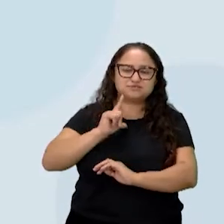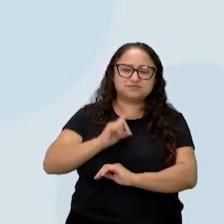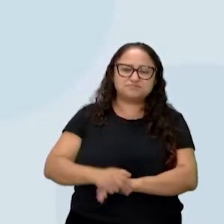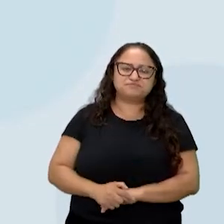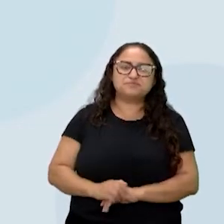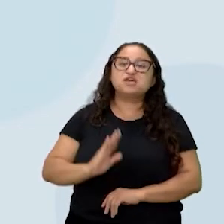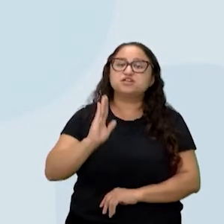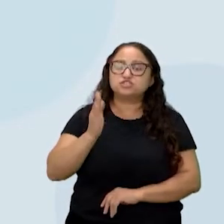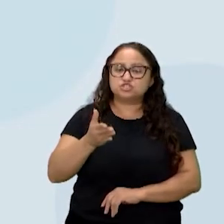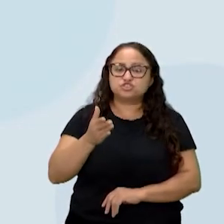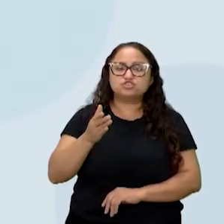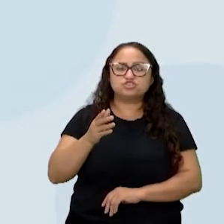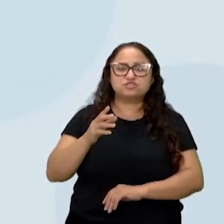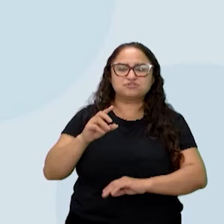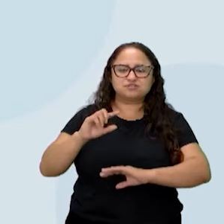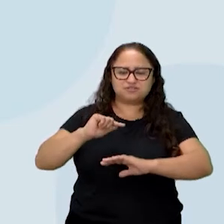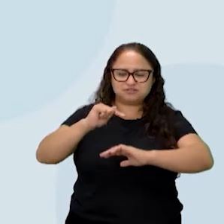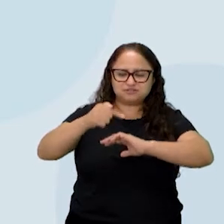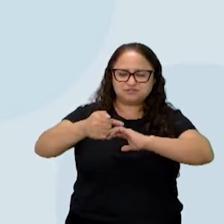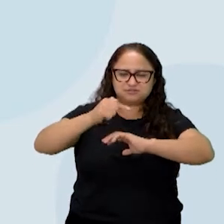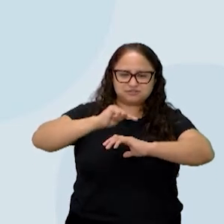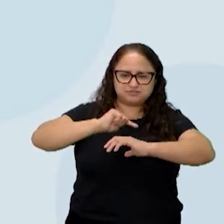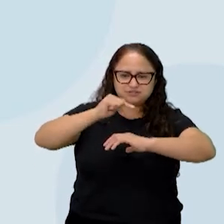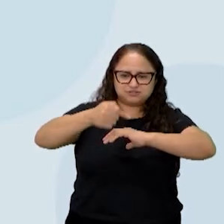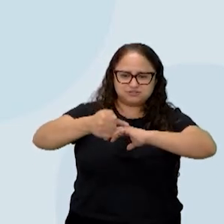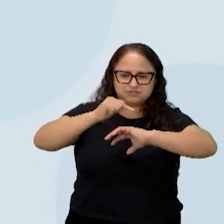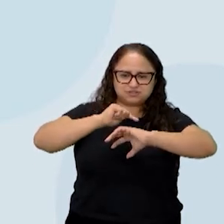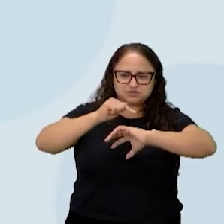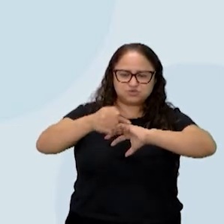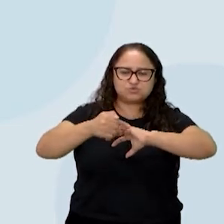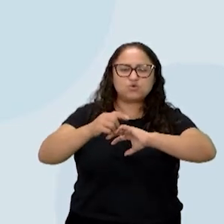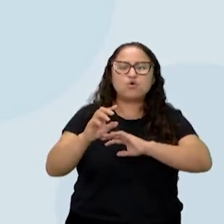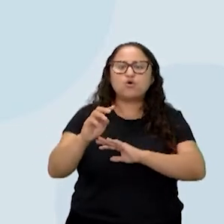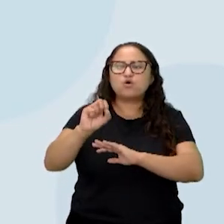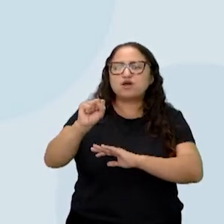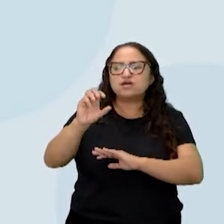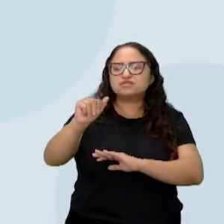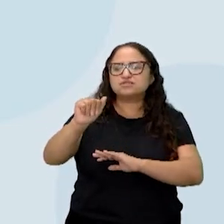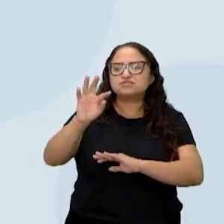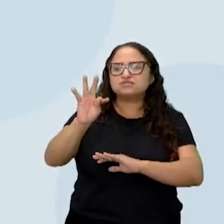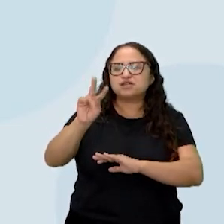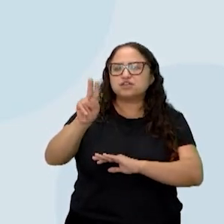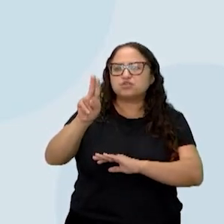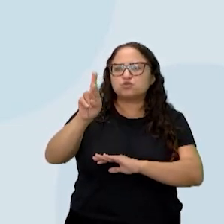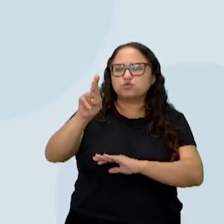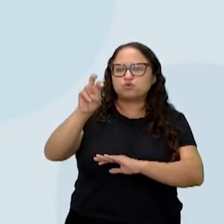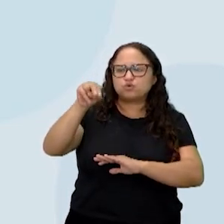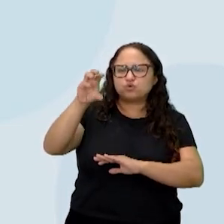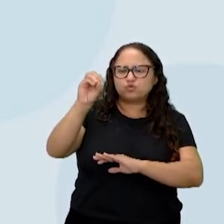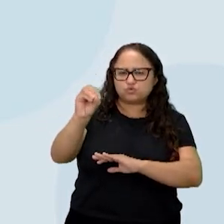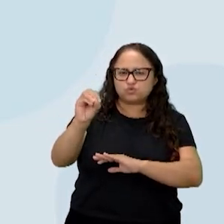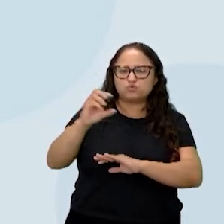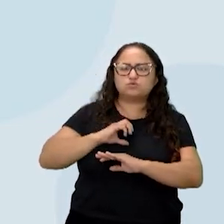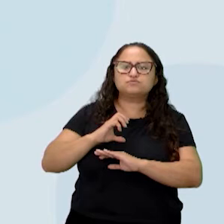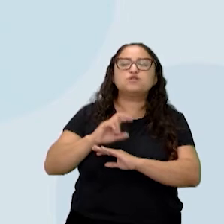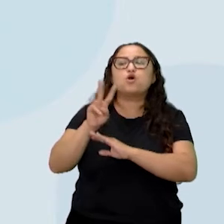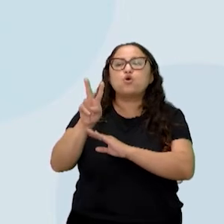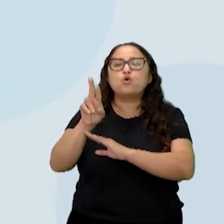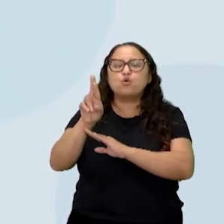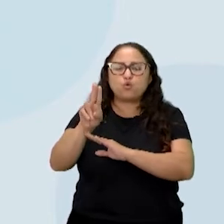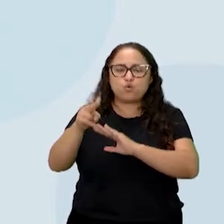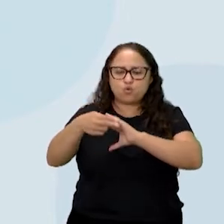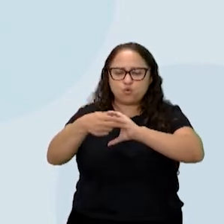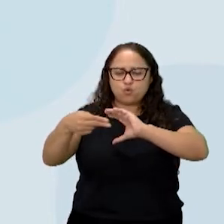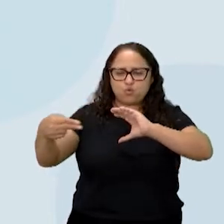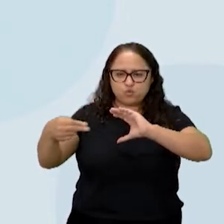Já Saturno, 29, quase 30 anos, né? Que demora para dar uma volta em torno do Sol, a cada 30 anos dá uma volta em torno do Sol. Urano, 84 anos.